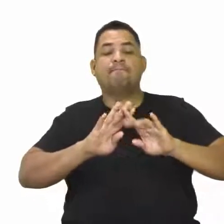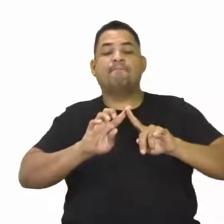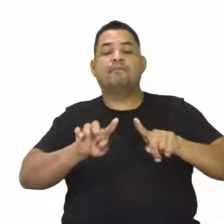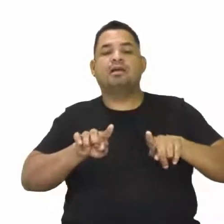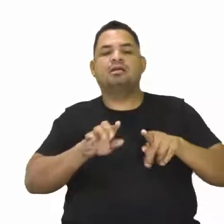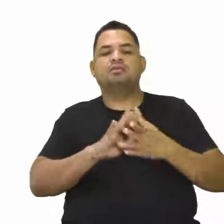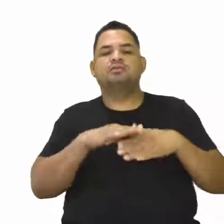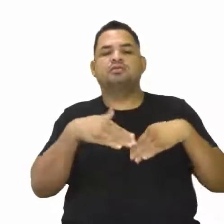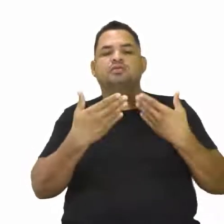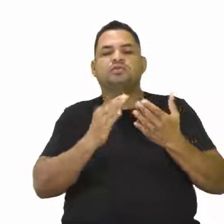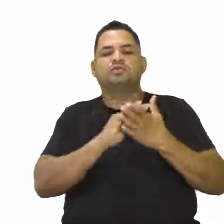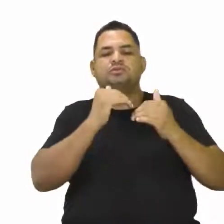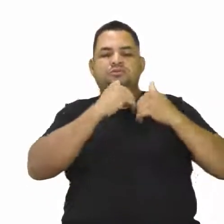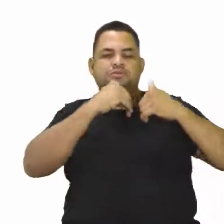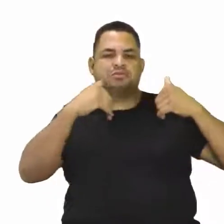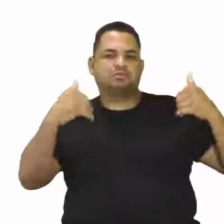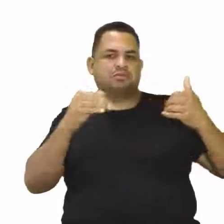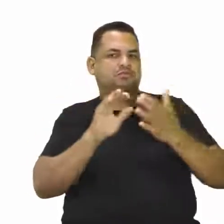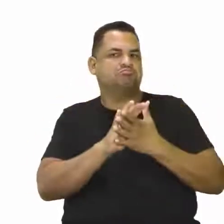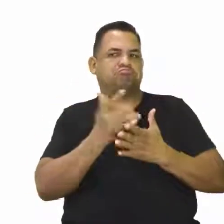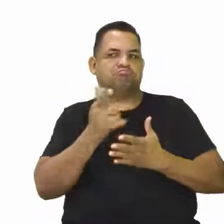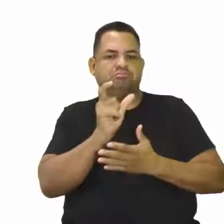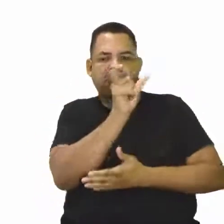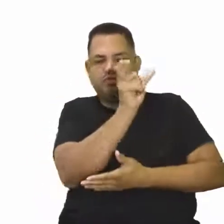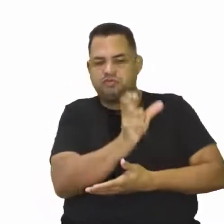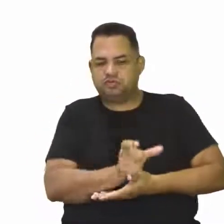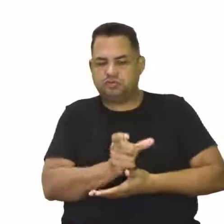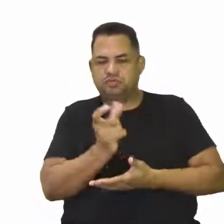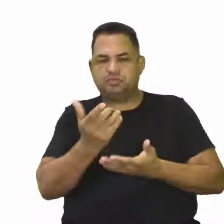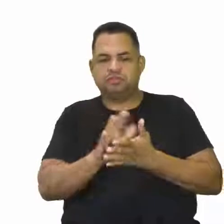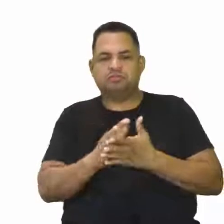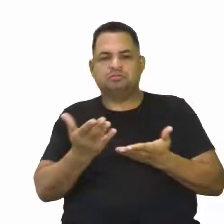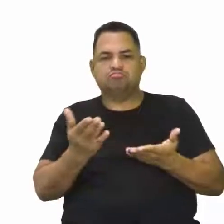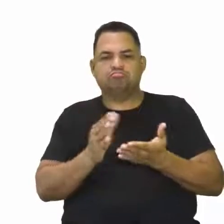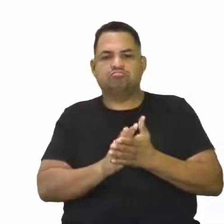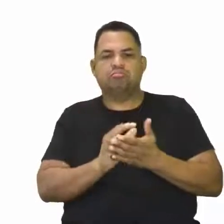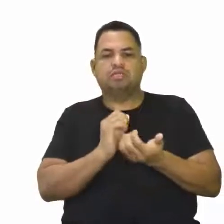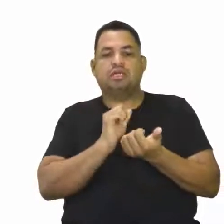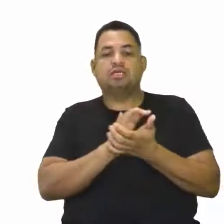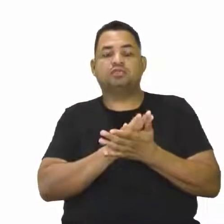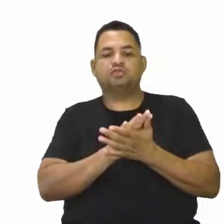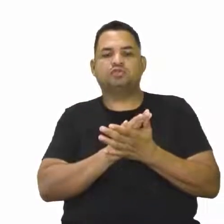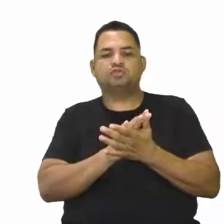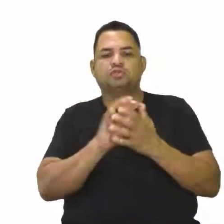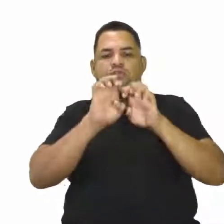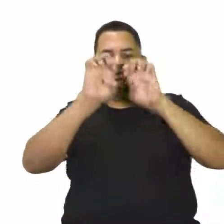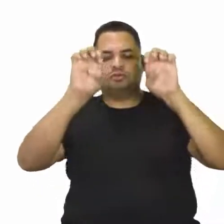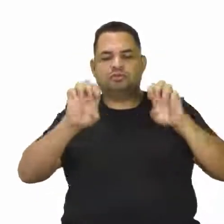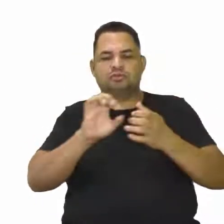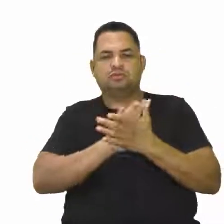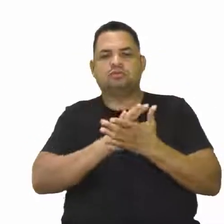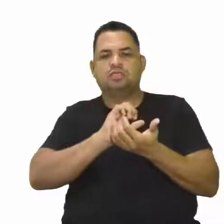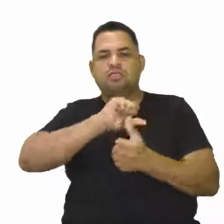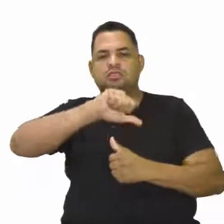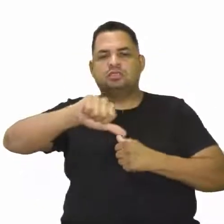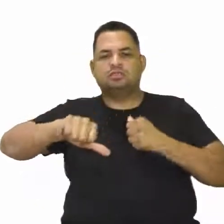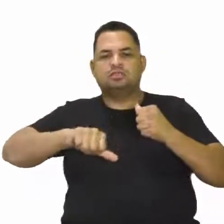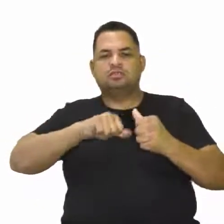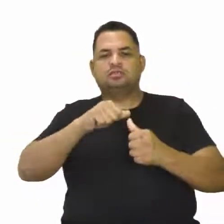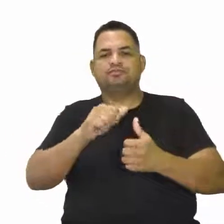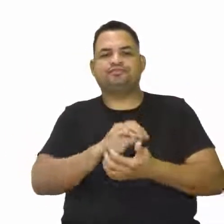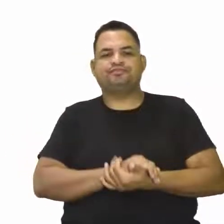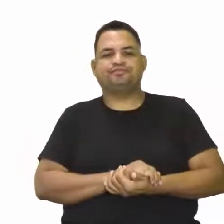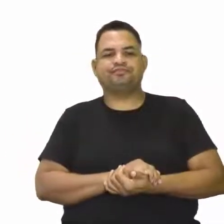têm sujeito e predicado de forma definida, então a sua estrutura é alterada. Sempre vai existir na subordinada